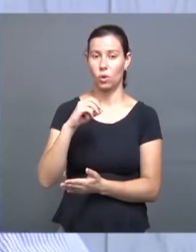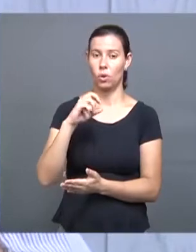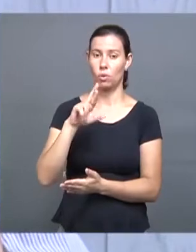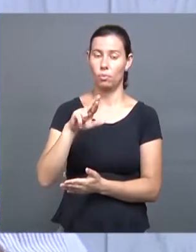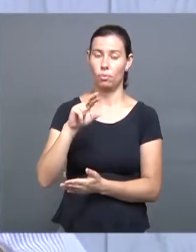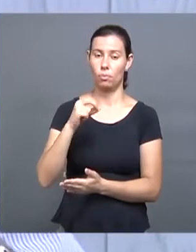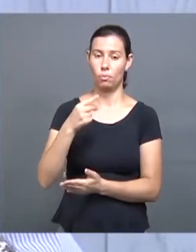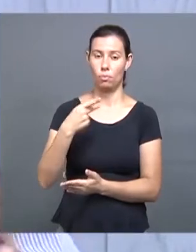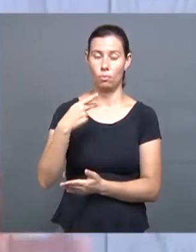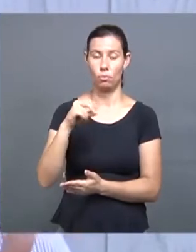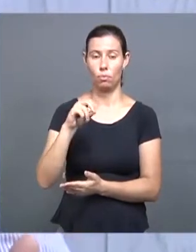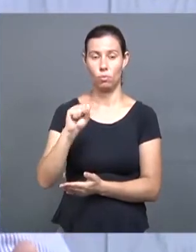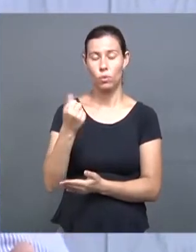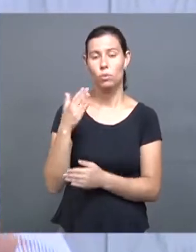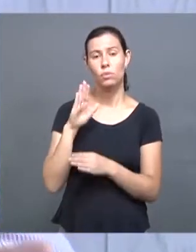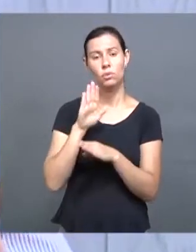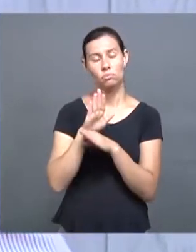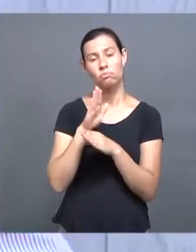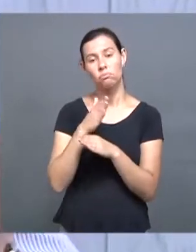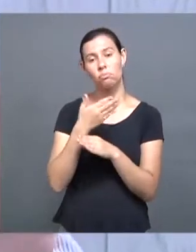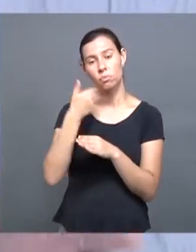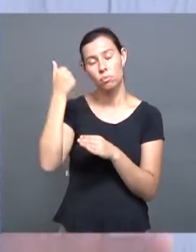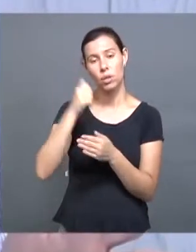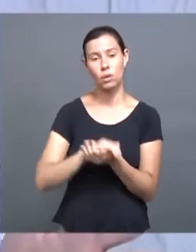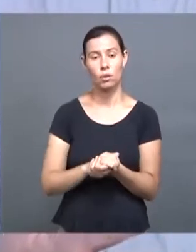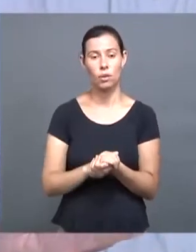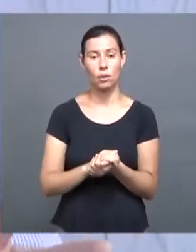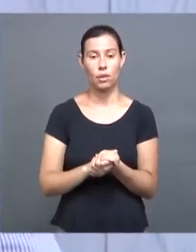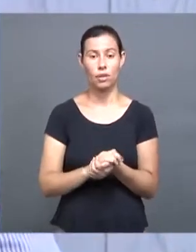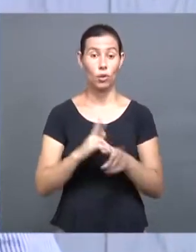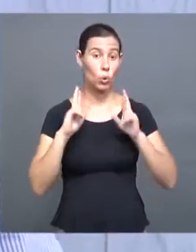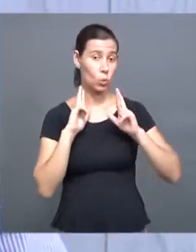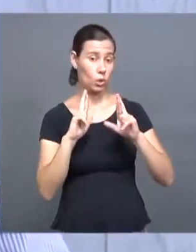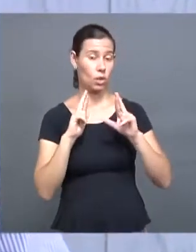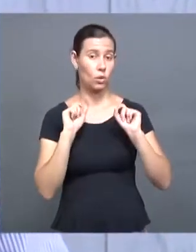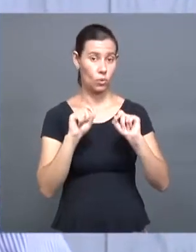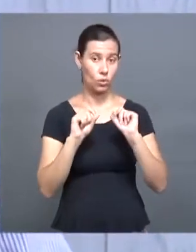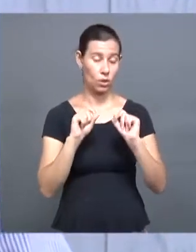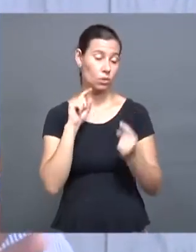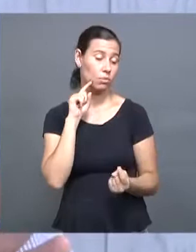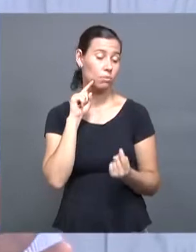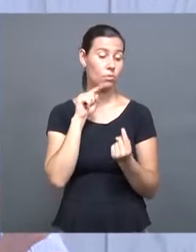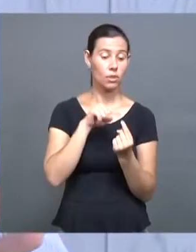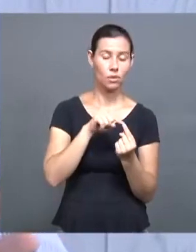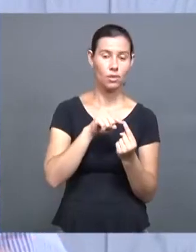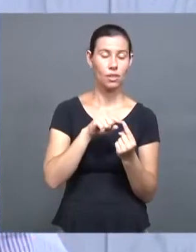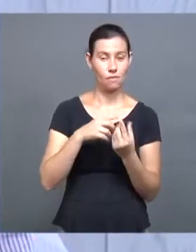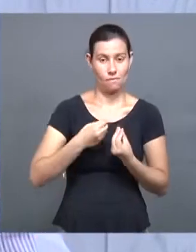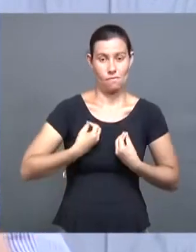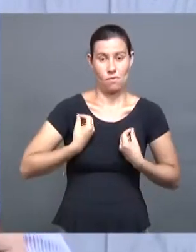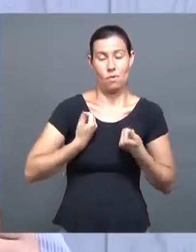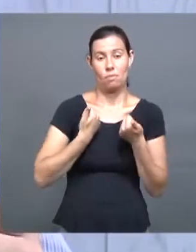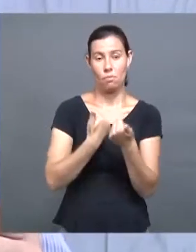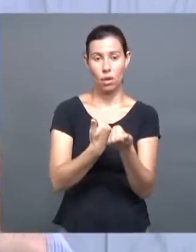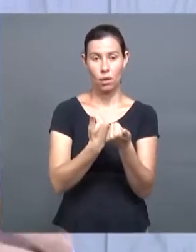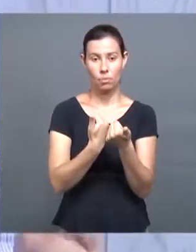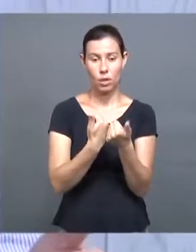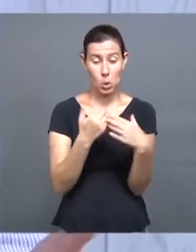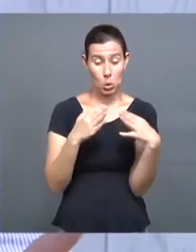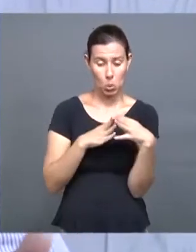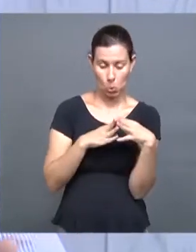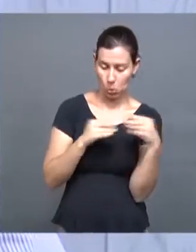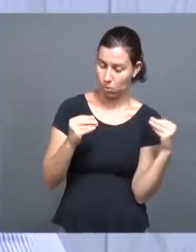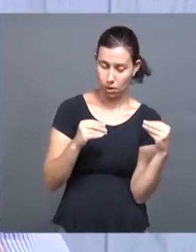Sucesso, quando você melhora a qualidade de vida do paciente, é atingir esses objetivos que eu te falei. É cura? Não, não é uma cura. A pessoa vai ter